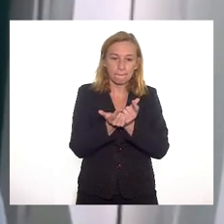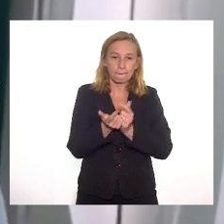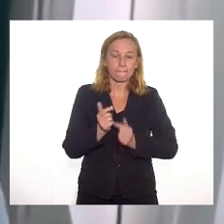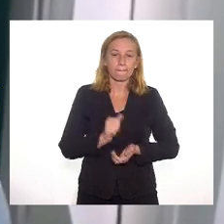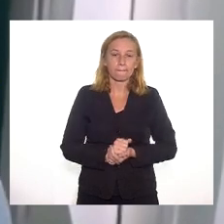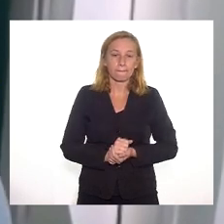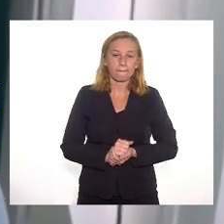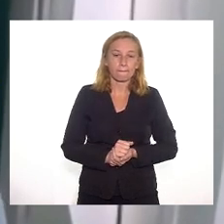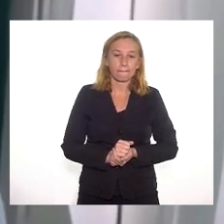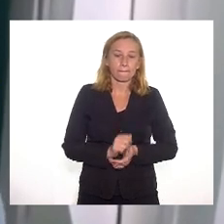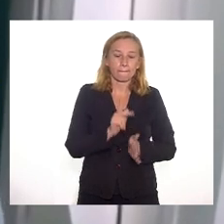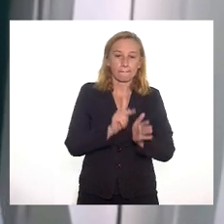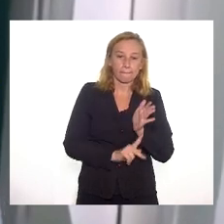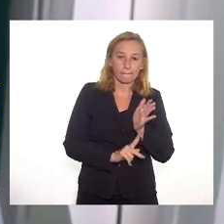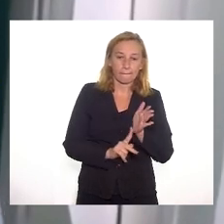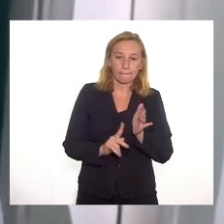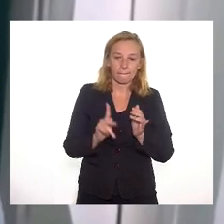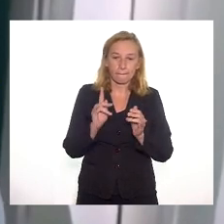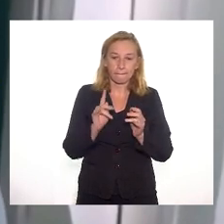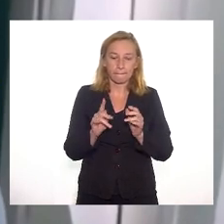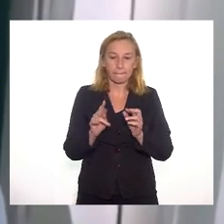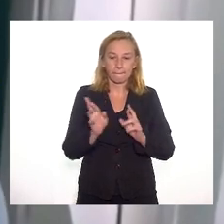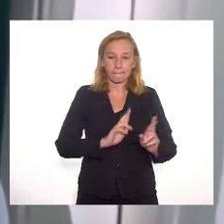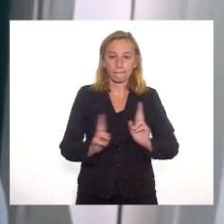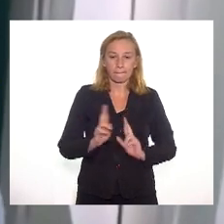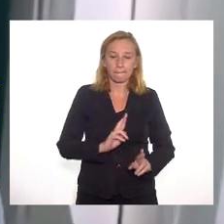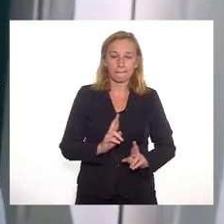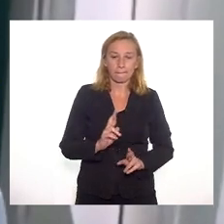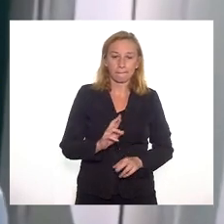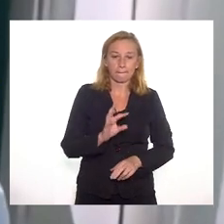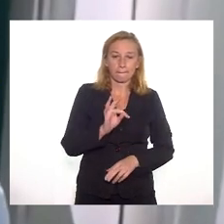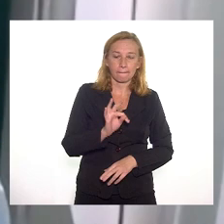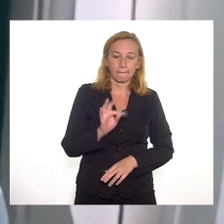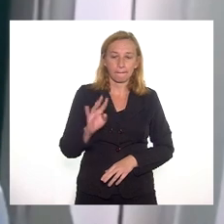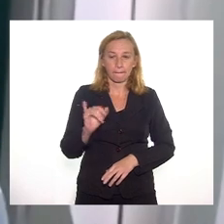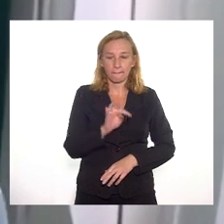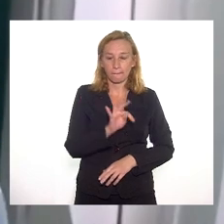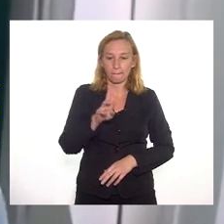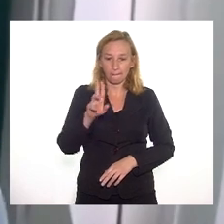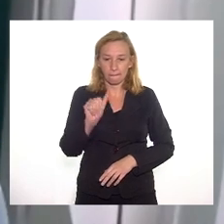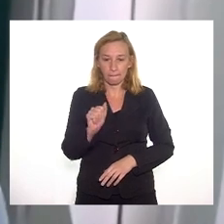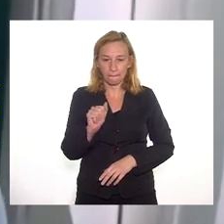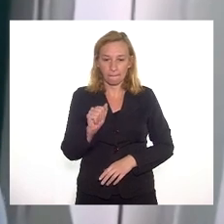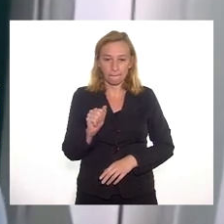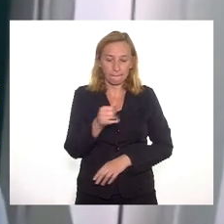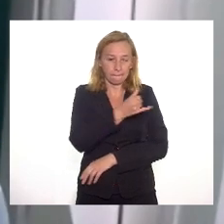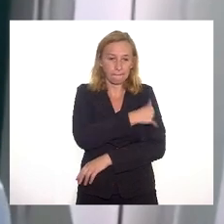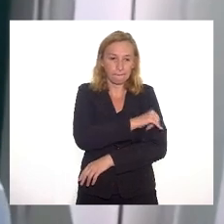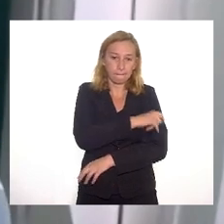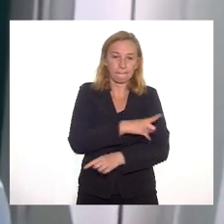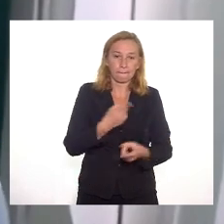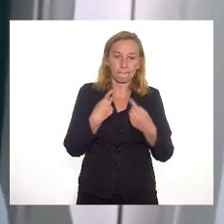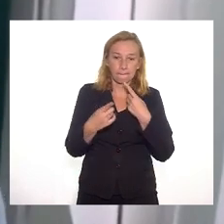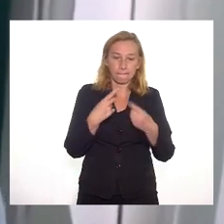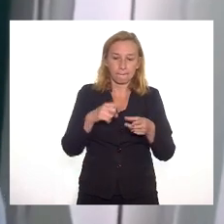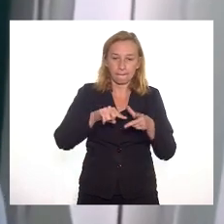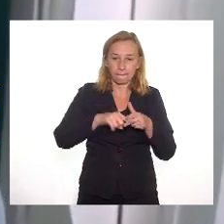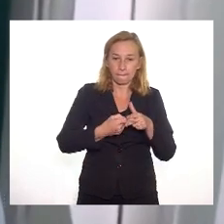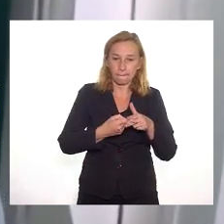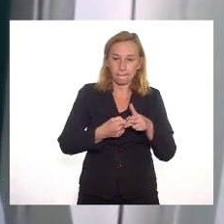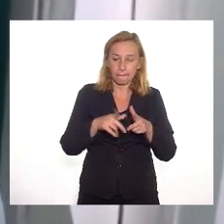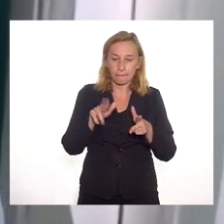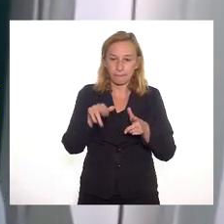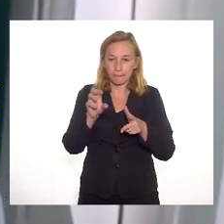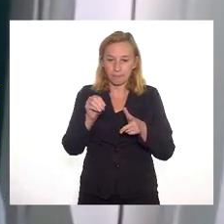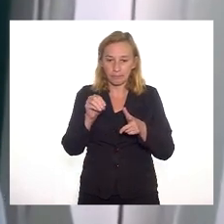Ju, o projeto relacionado ao Titula Rio, né? Um projeto voltado para o debate da regularização